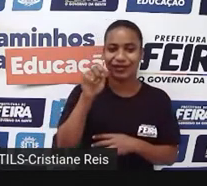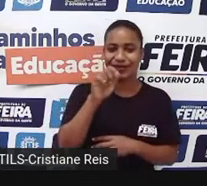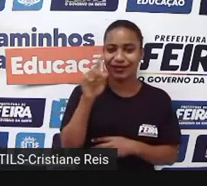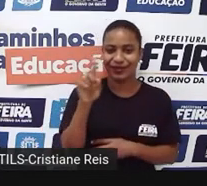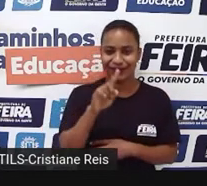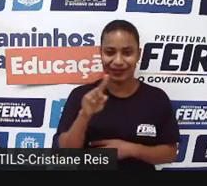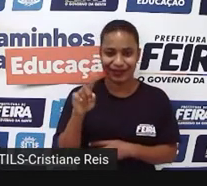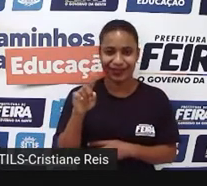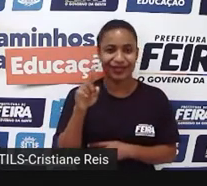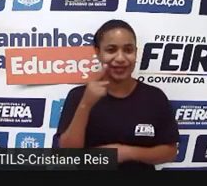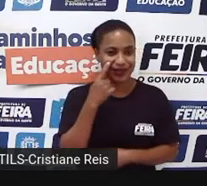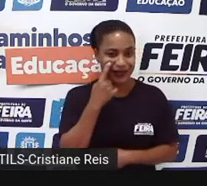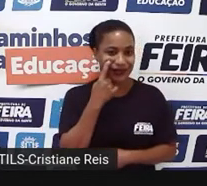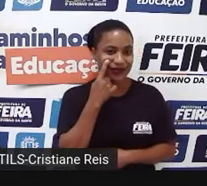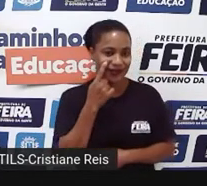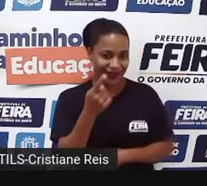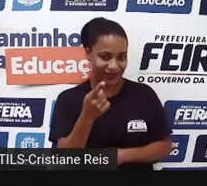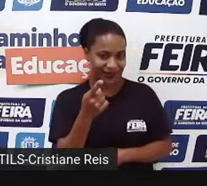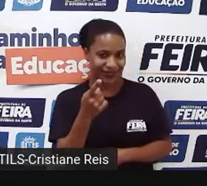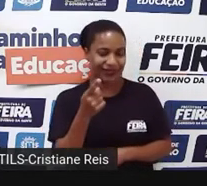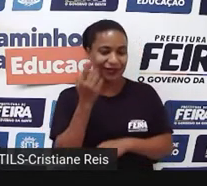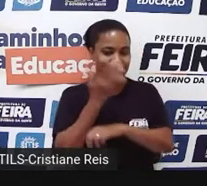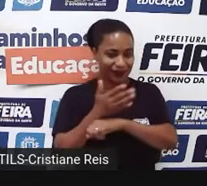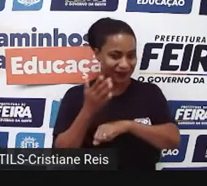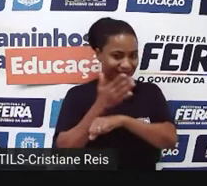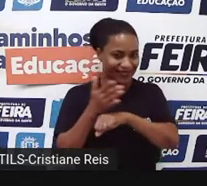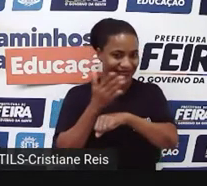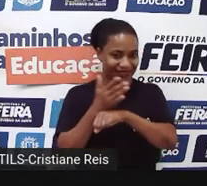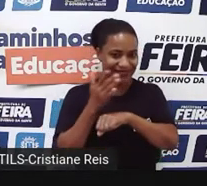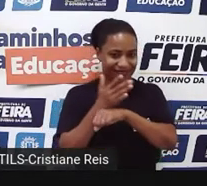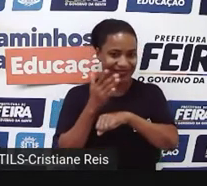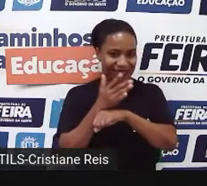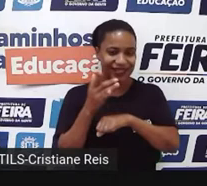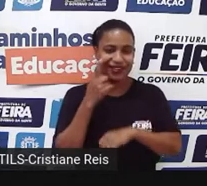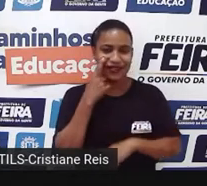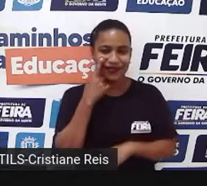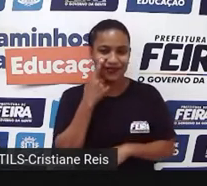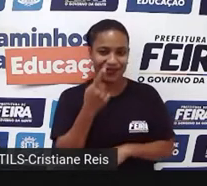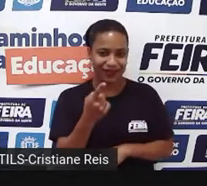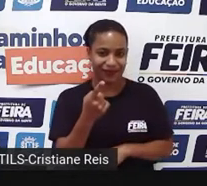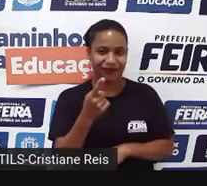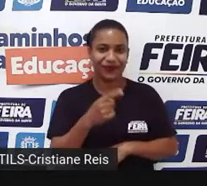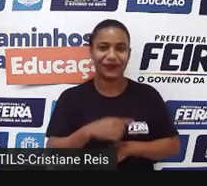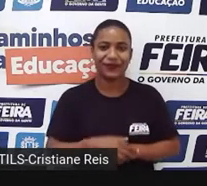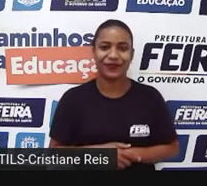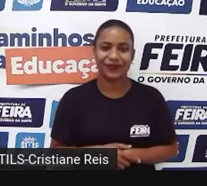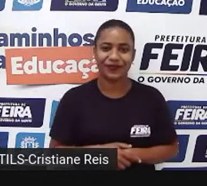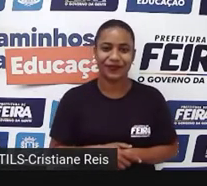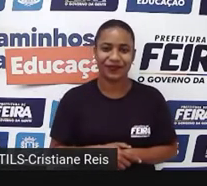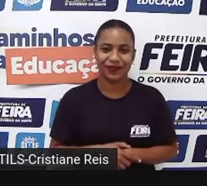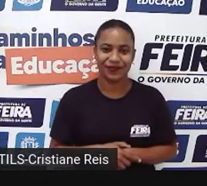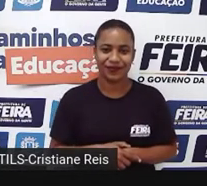né? Uma informação, então a gente vai praticar também o inglês. The Jazz Singer is